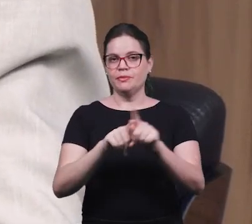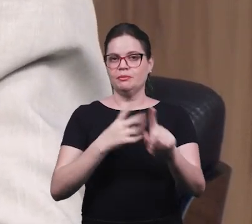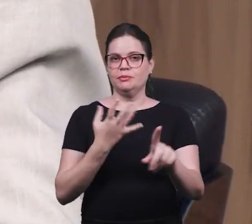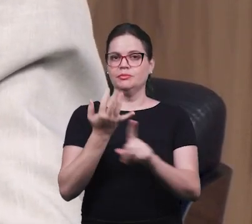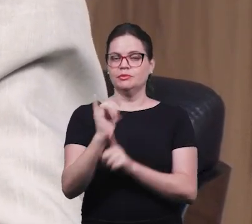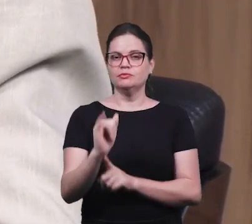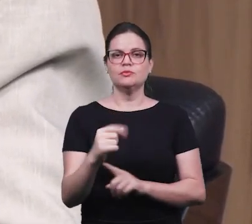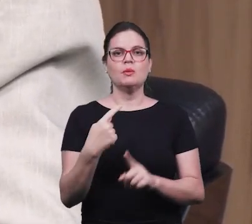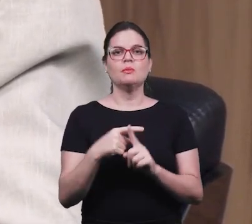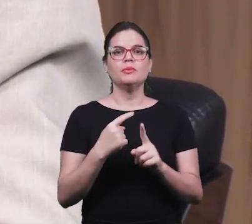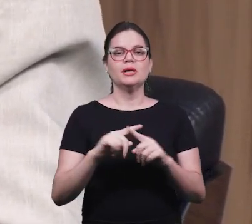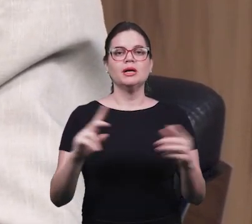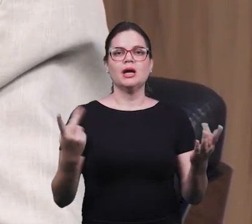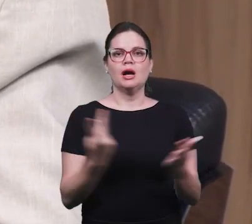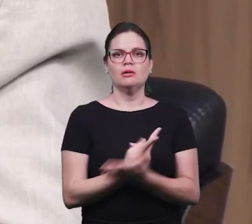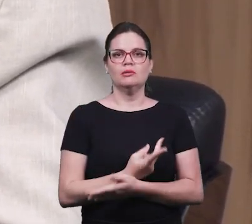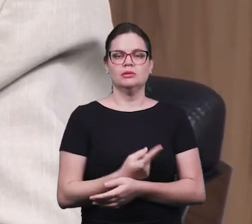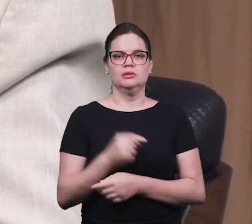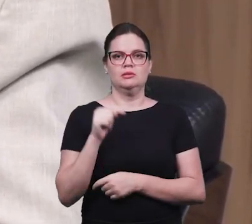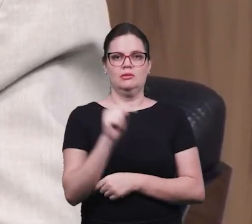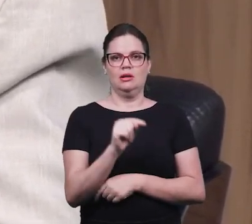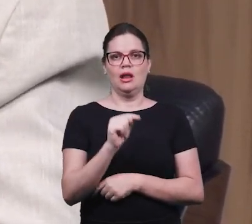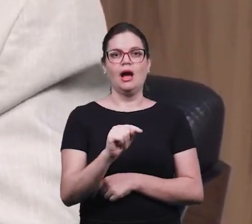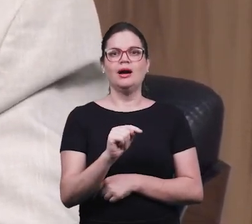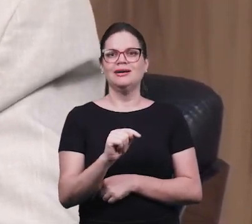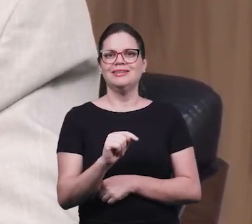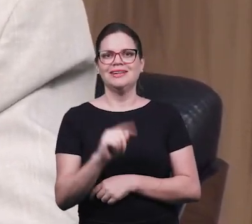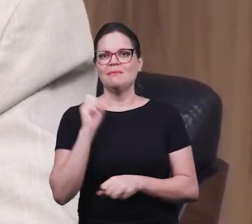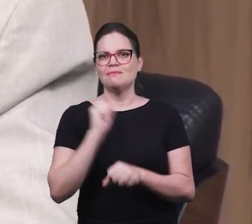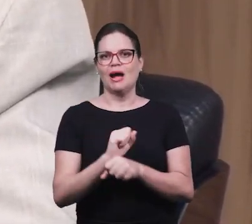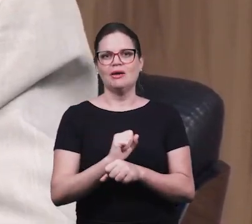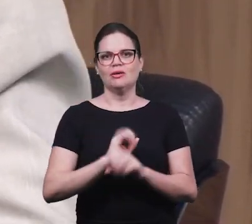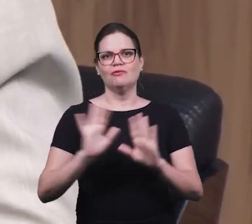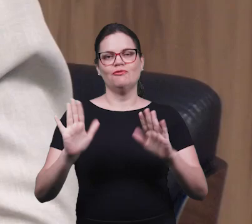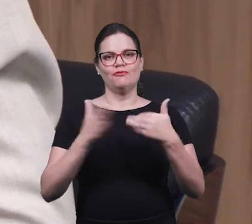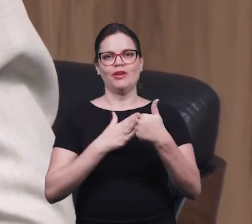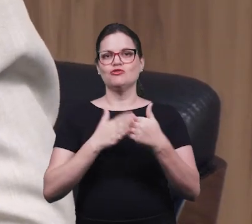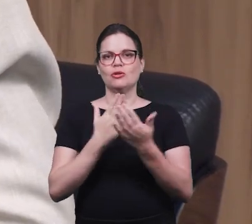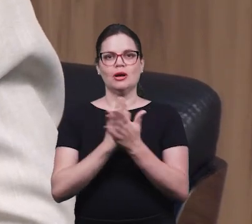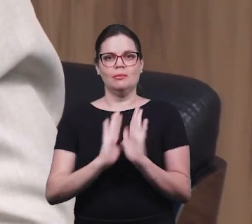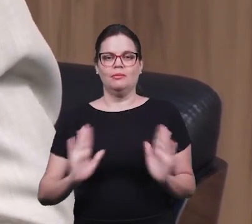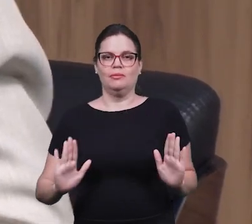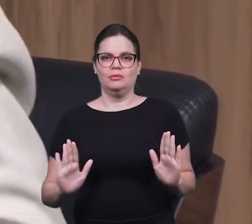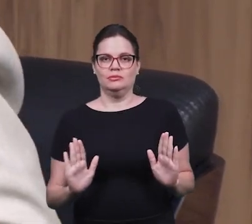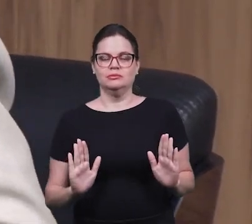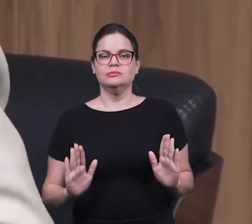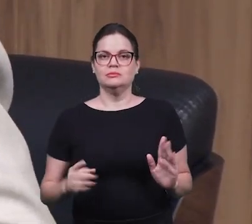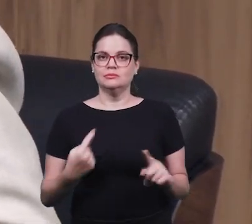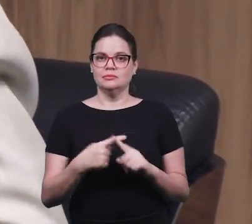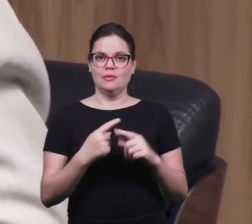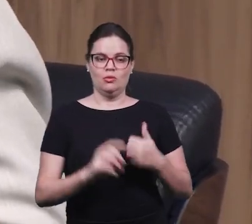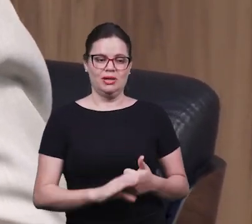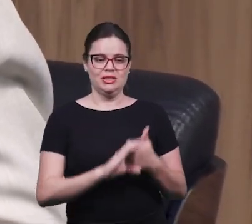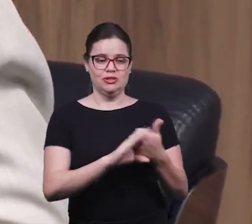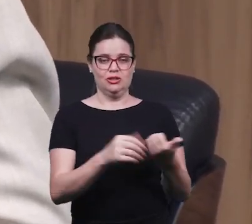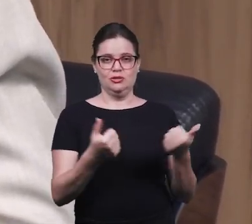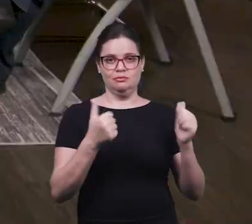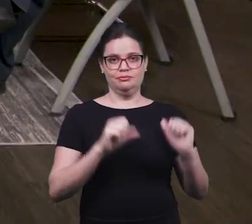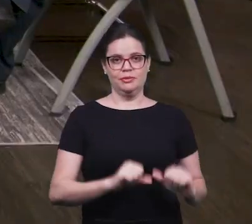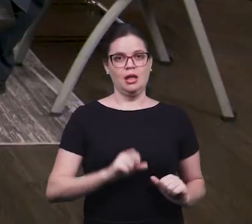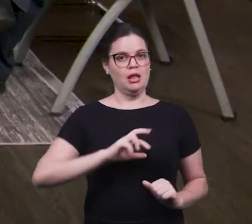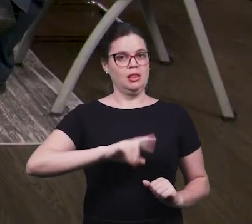que trouxeram a igreja a essa situação que nós estamos. Crítica a um cristianismo, não a igreja